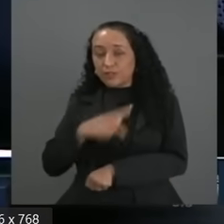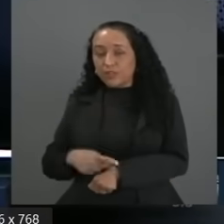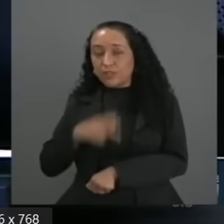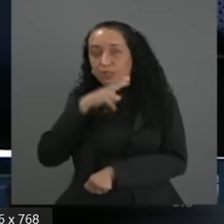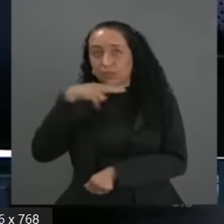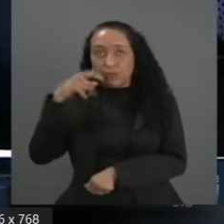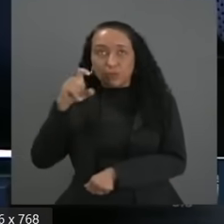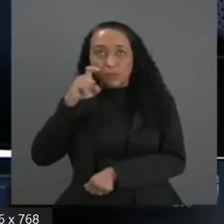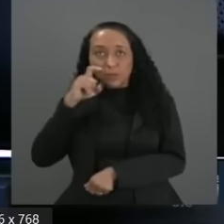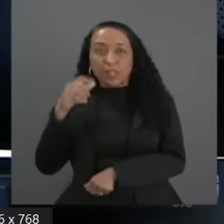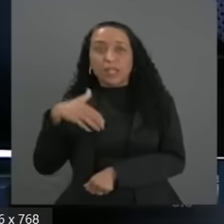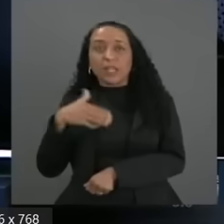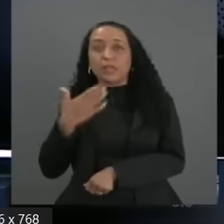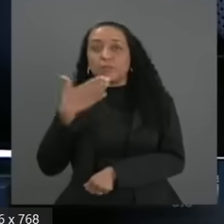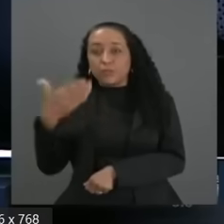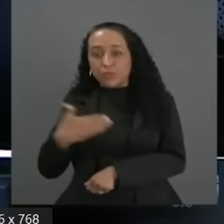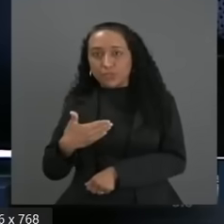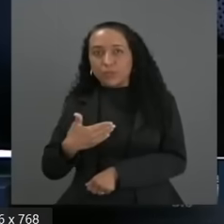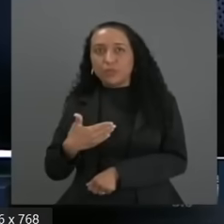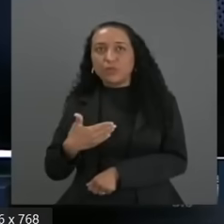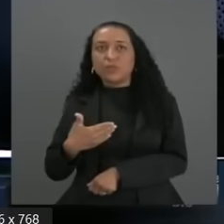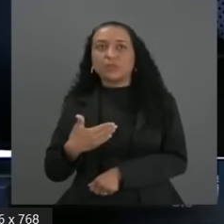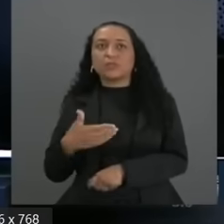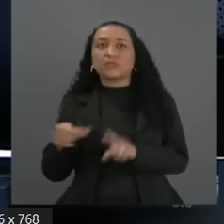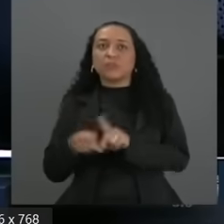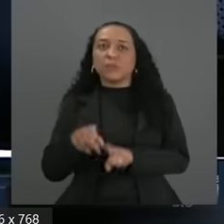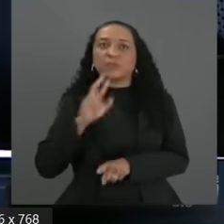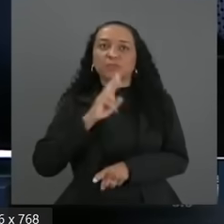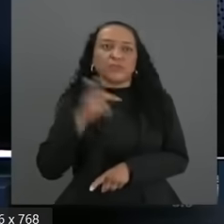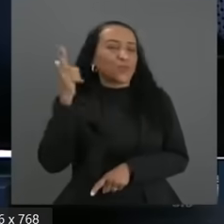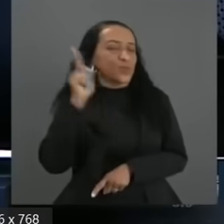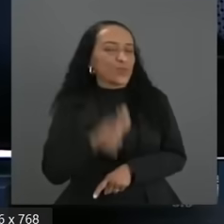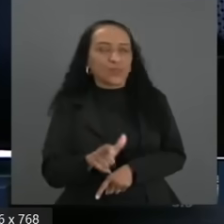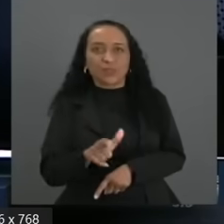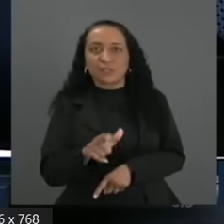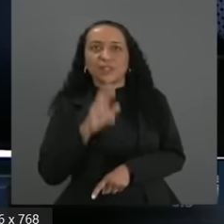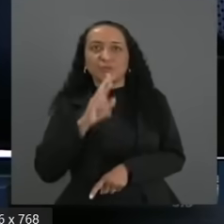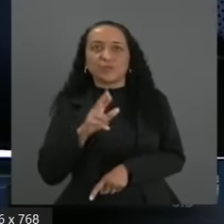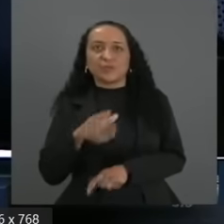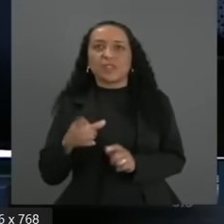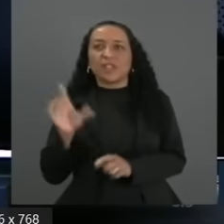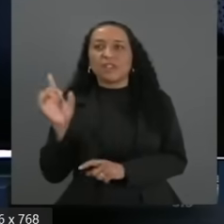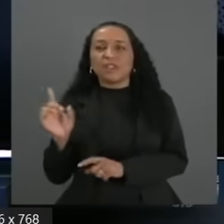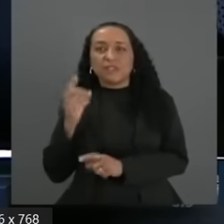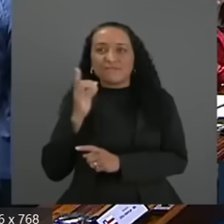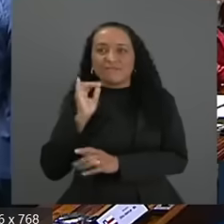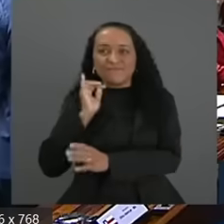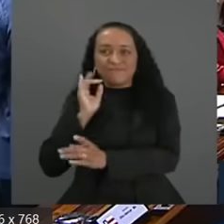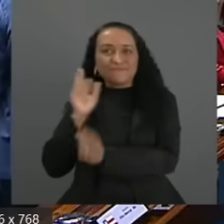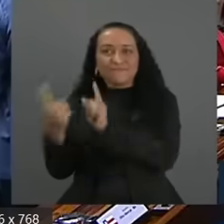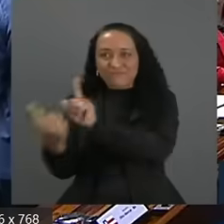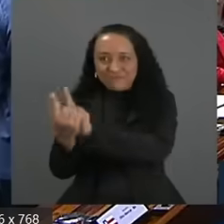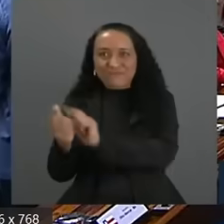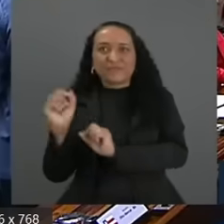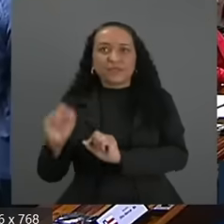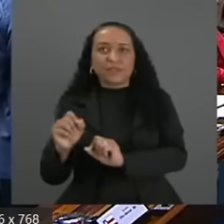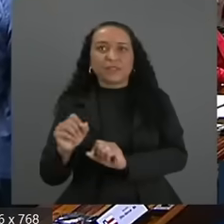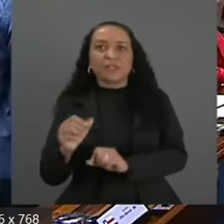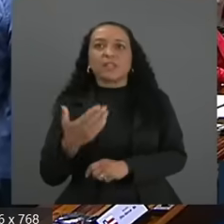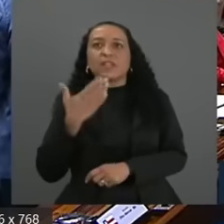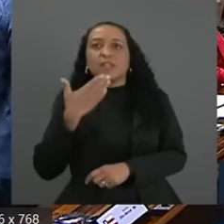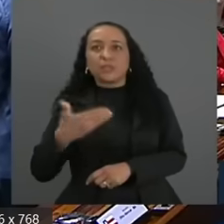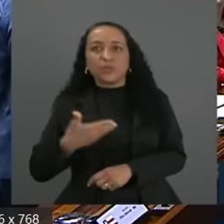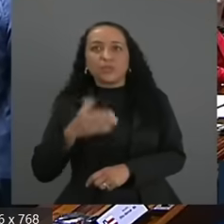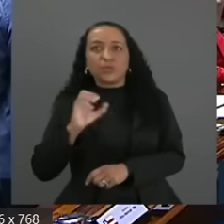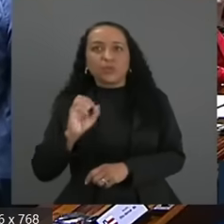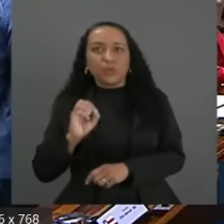e ele me pediu, e eu já respondo o senador Omar que eu não consegui responder individualmente, ele me pediu, querido Omar